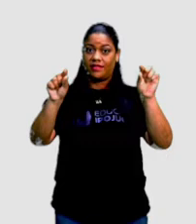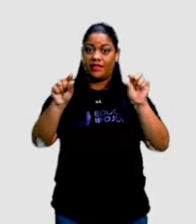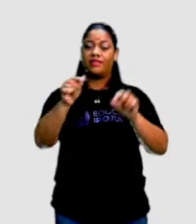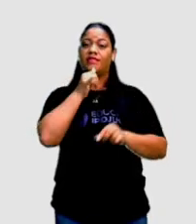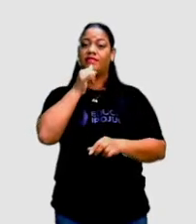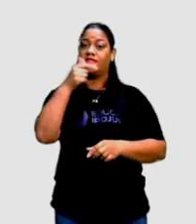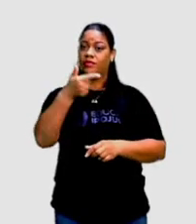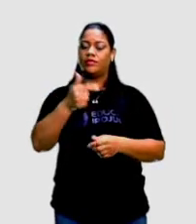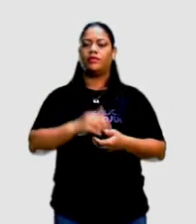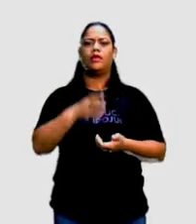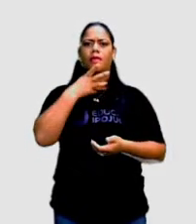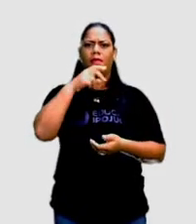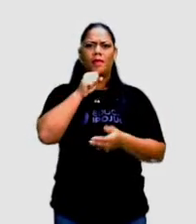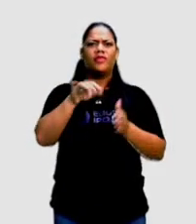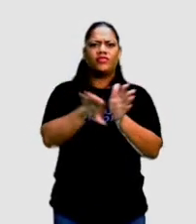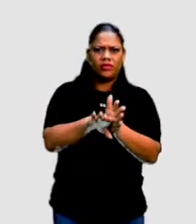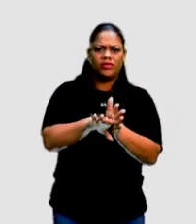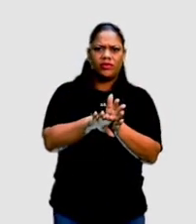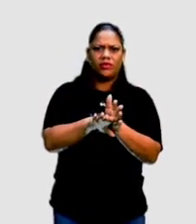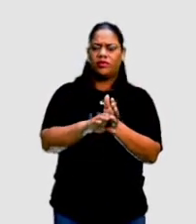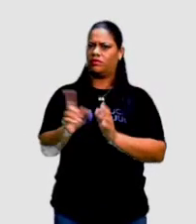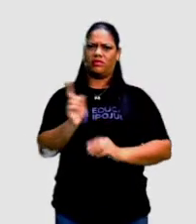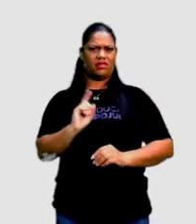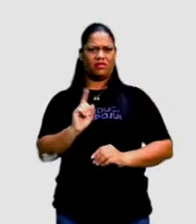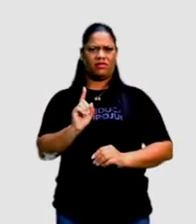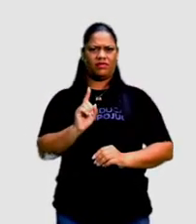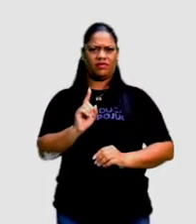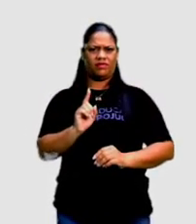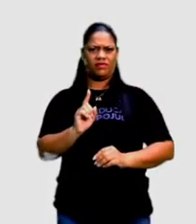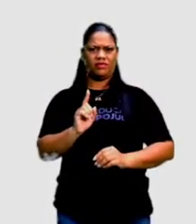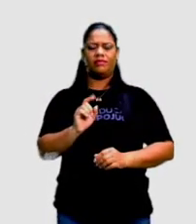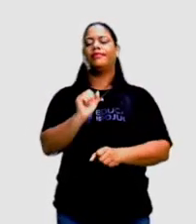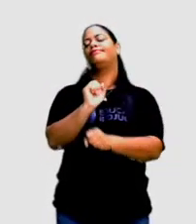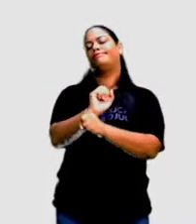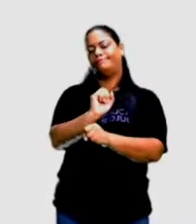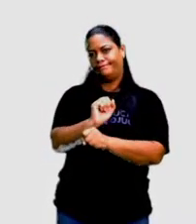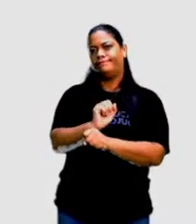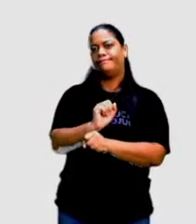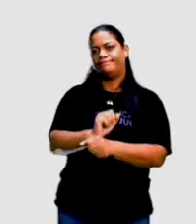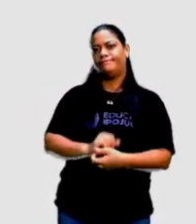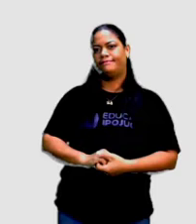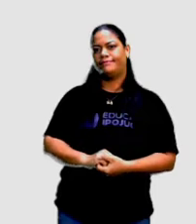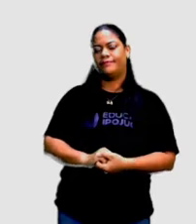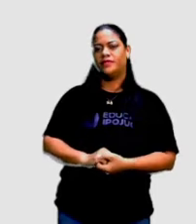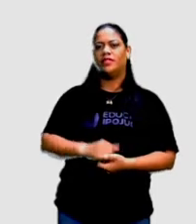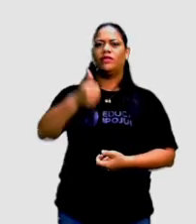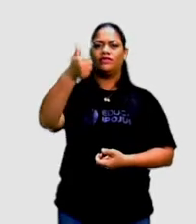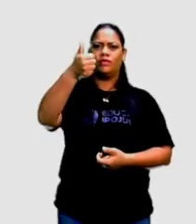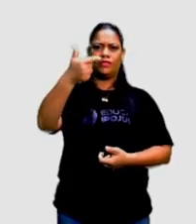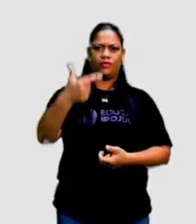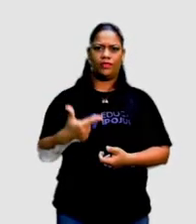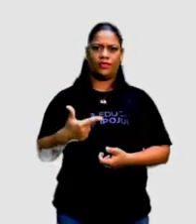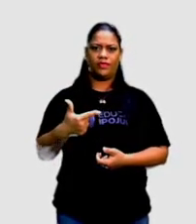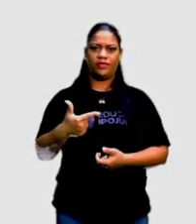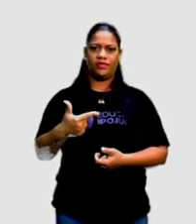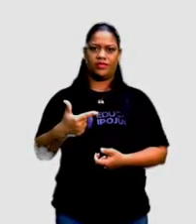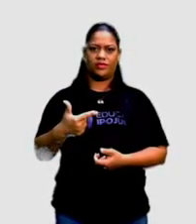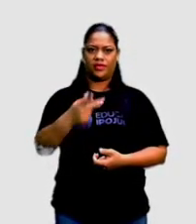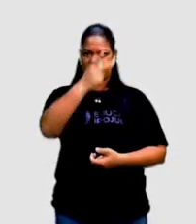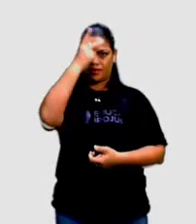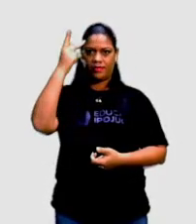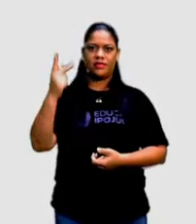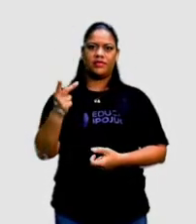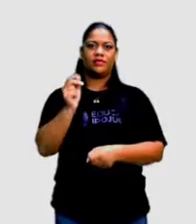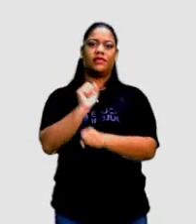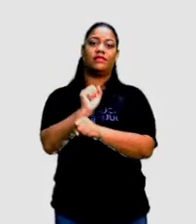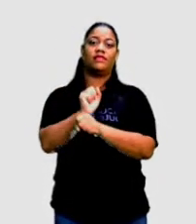exemplo 2. Meu pai chegou, não vou esperá-lo. Na frase 1 ou na frase 2, a pessoa